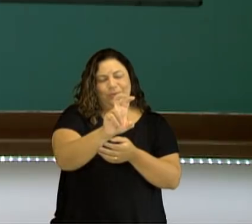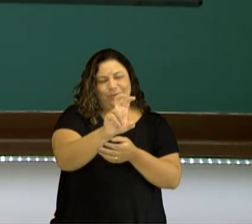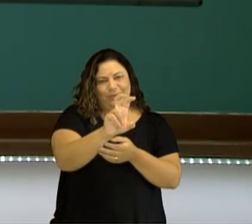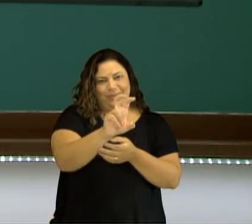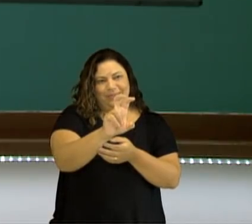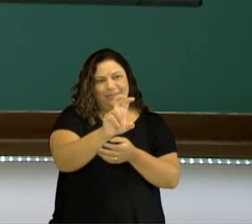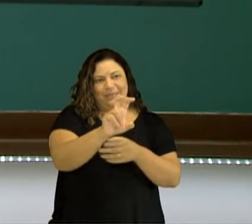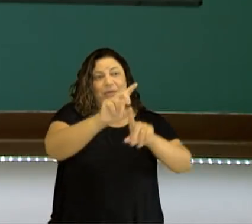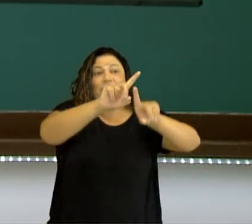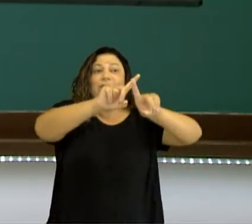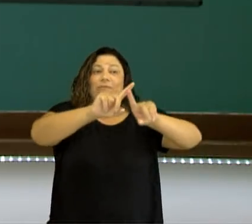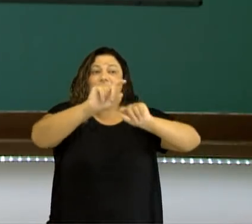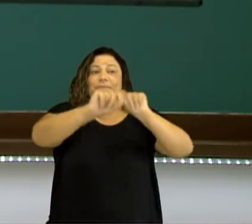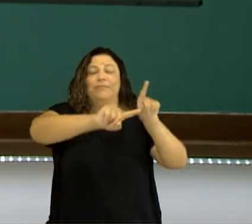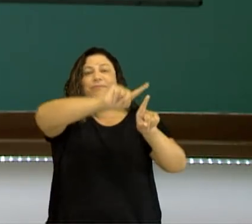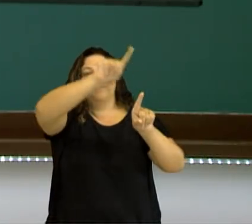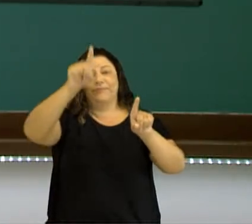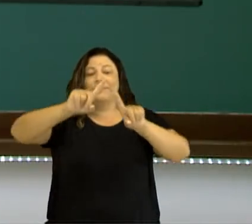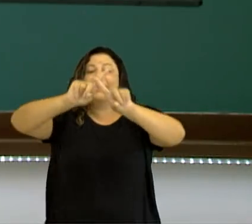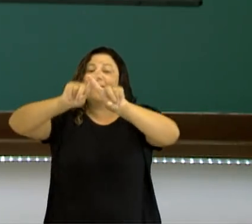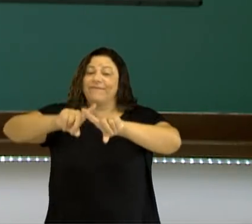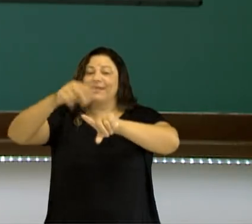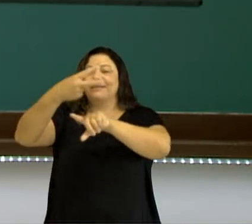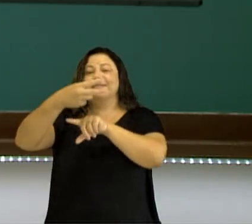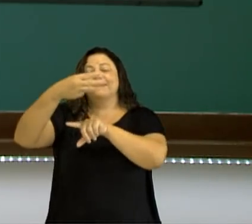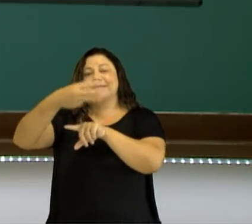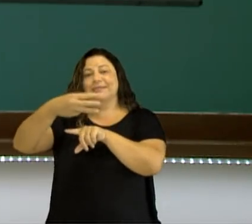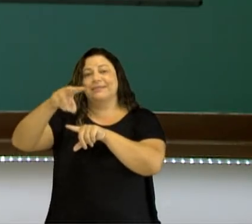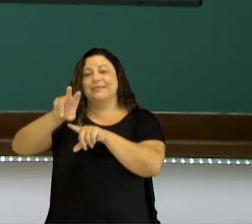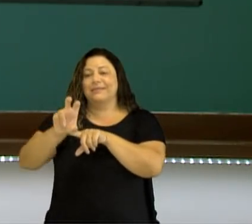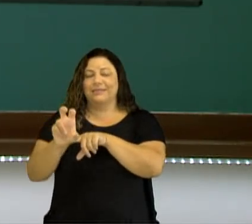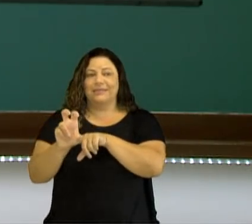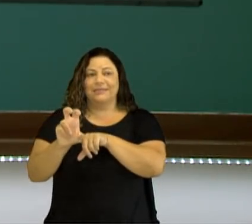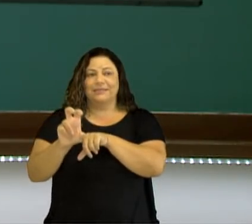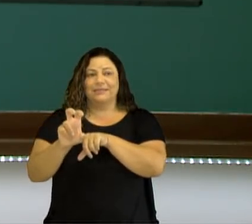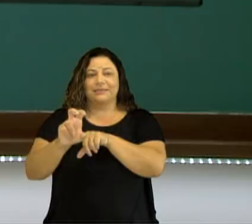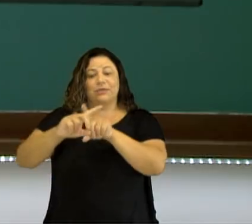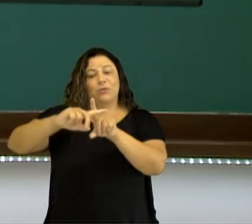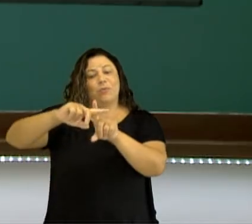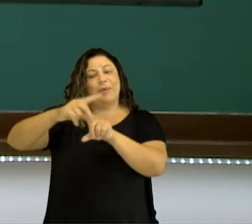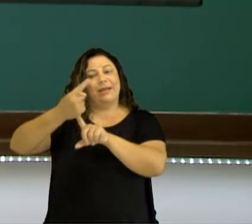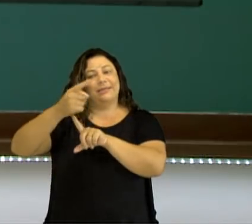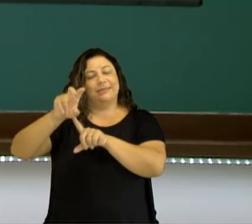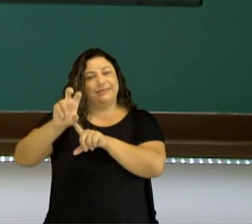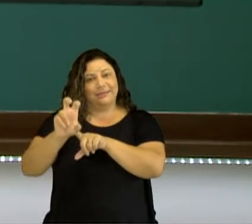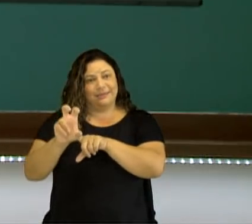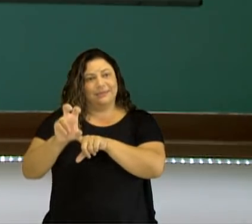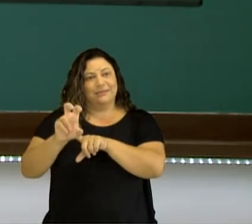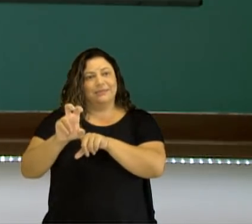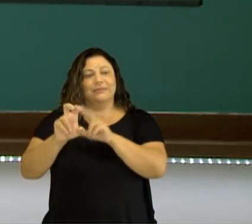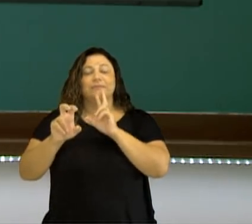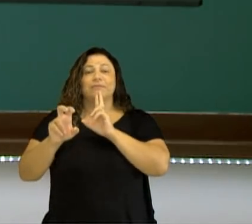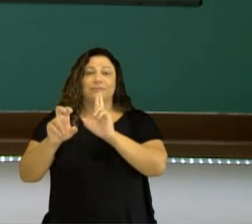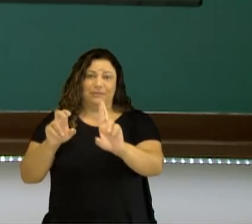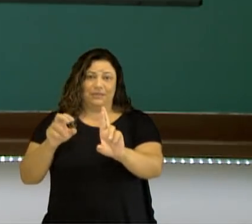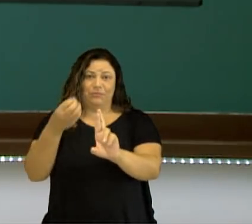1,5. Vezes 35 mais 15 deu